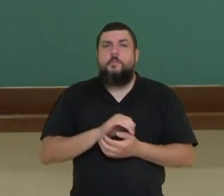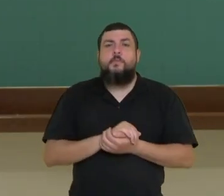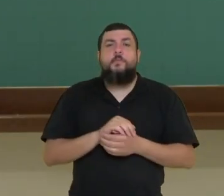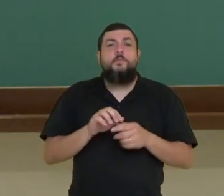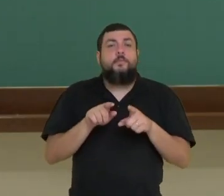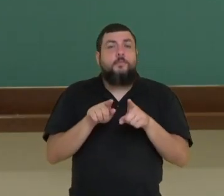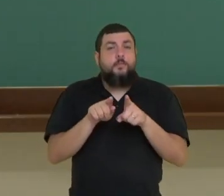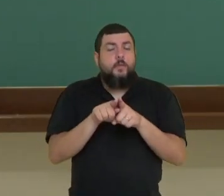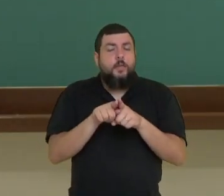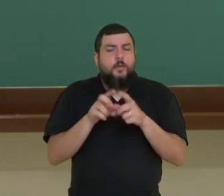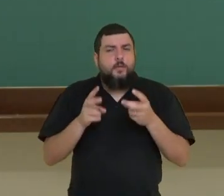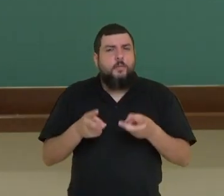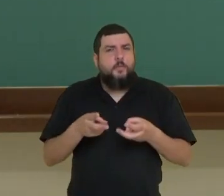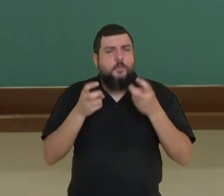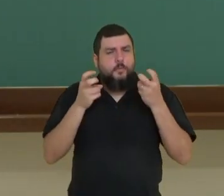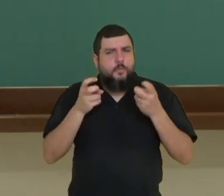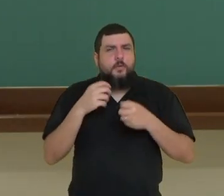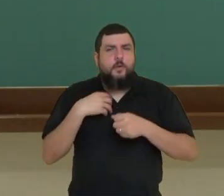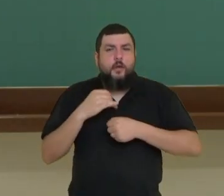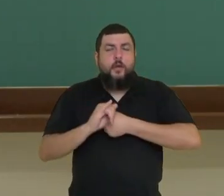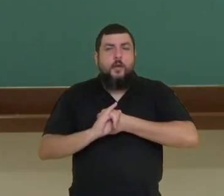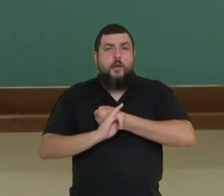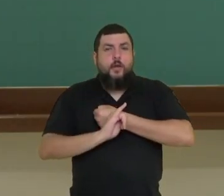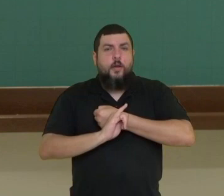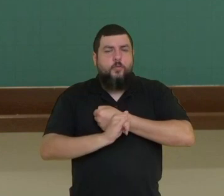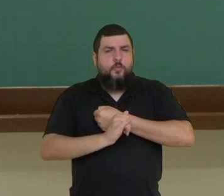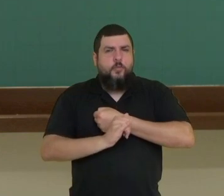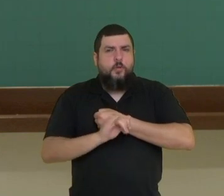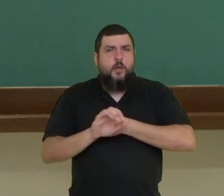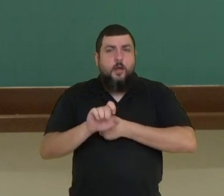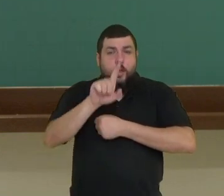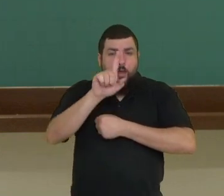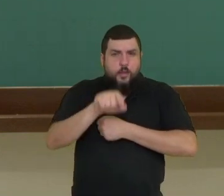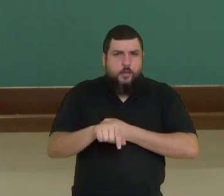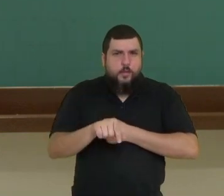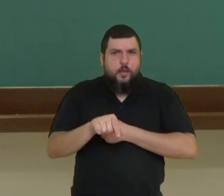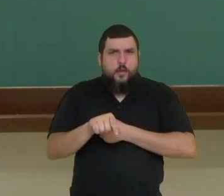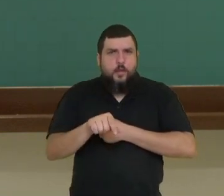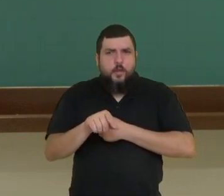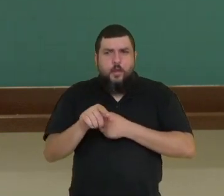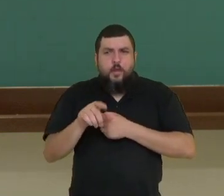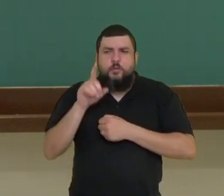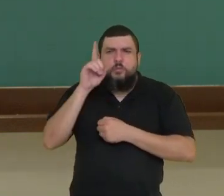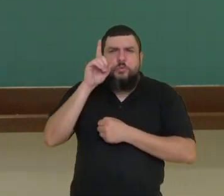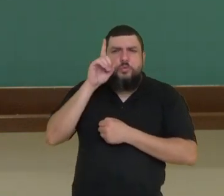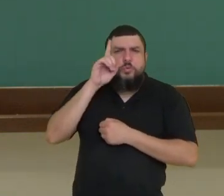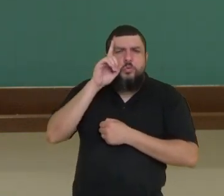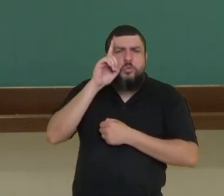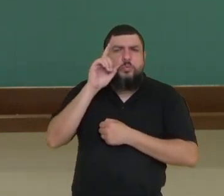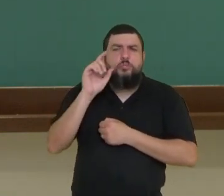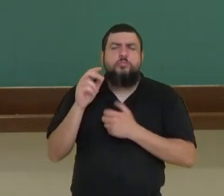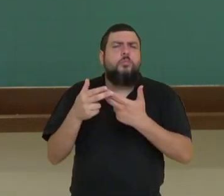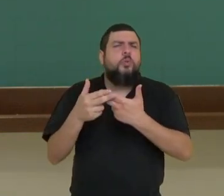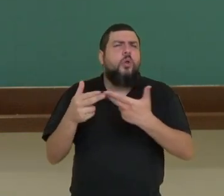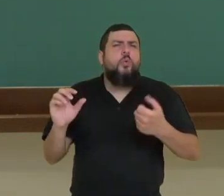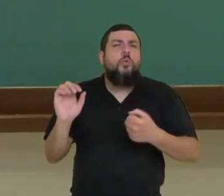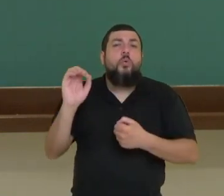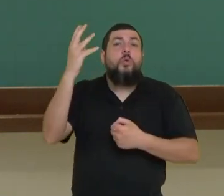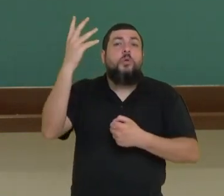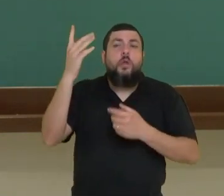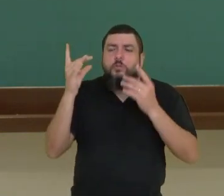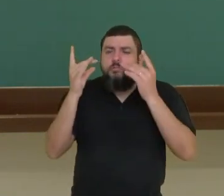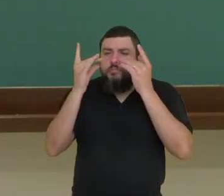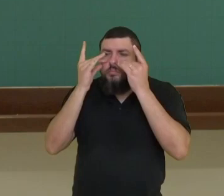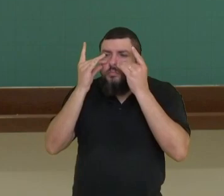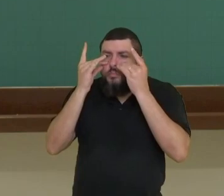crônica pega o dia a dia, o momento flagrante daquele instante, como no caso aqui da partida